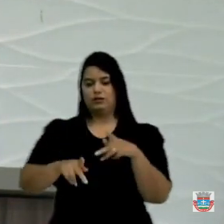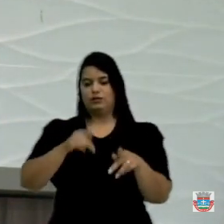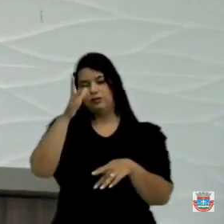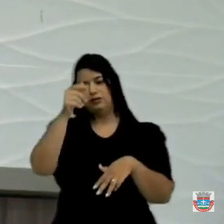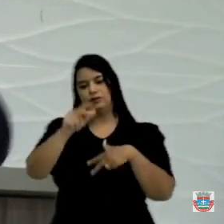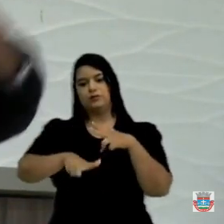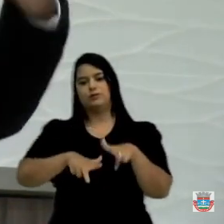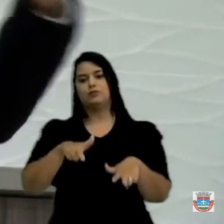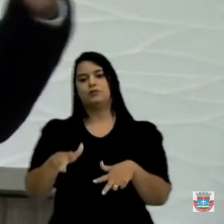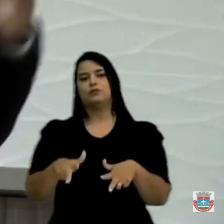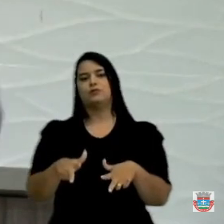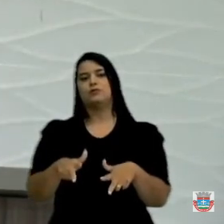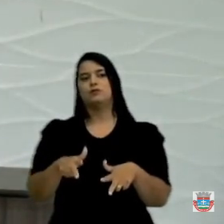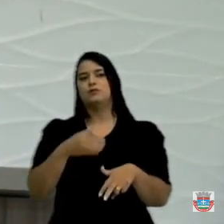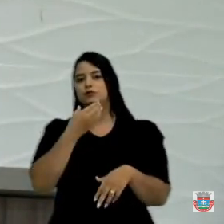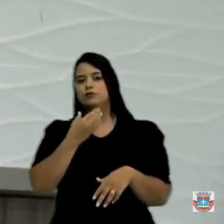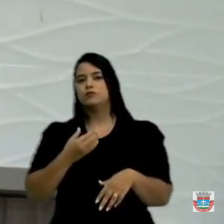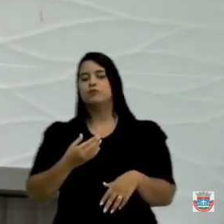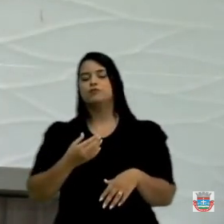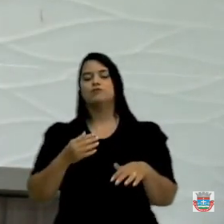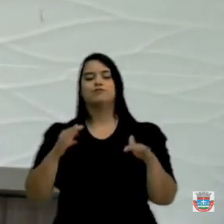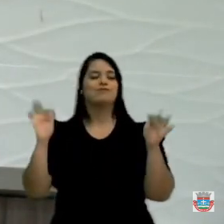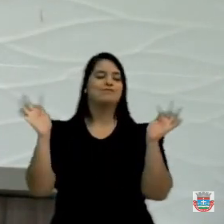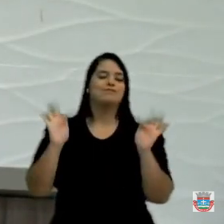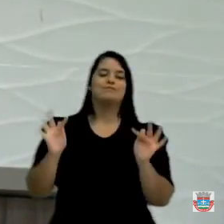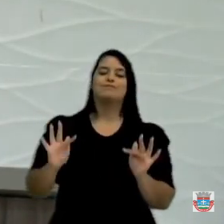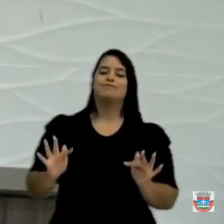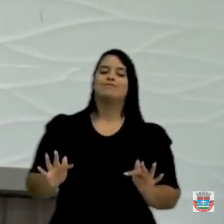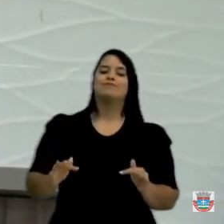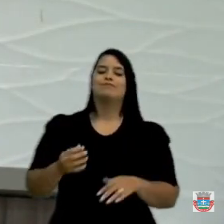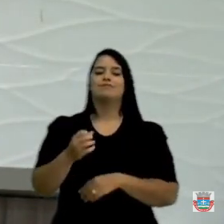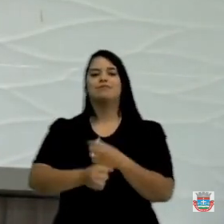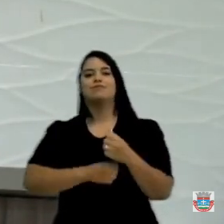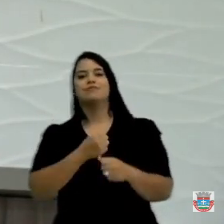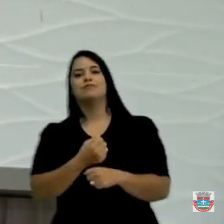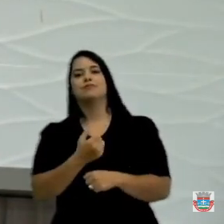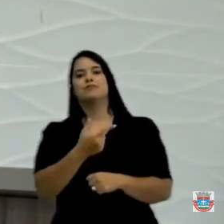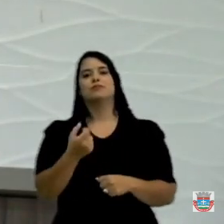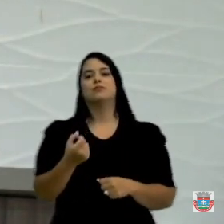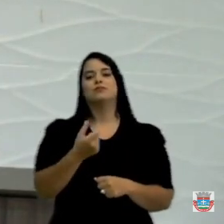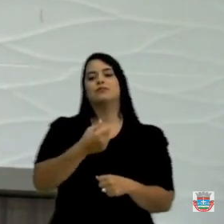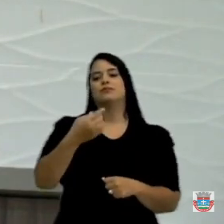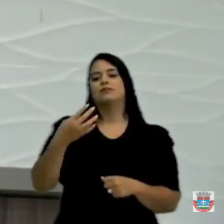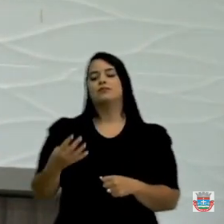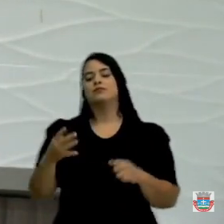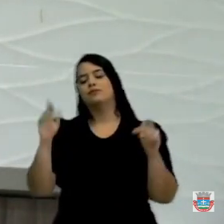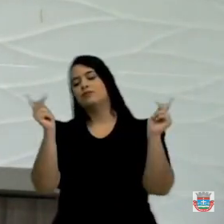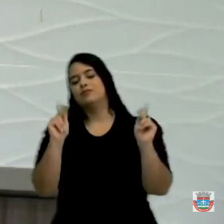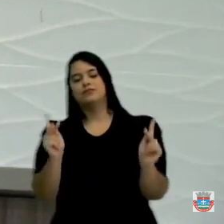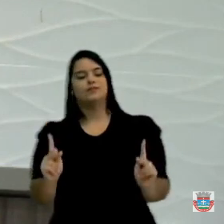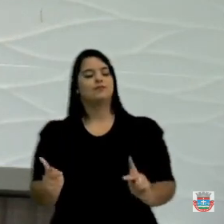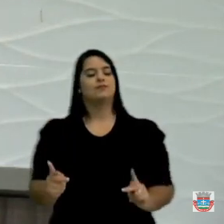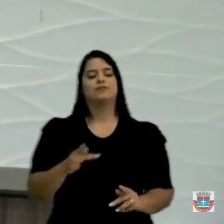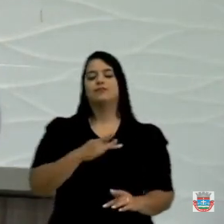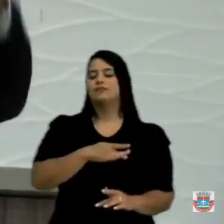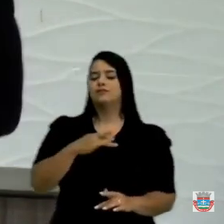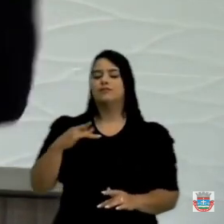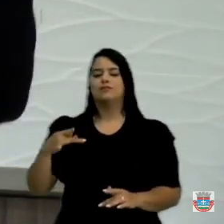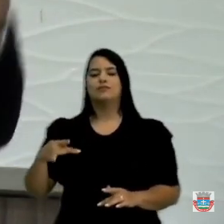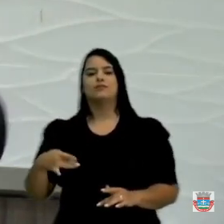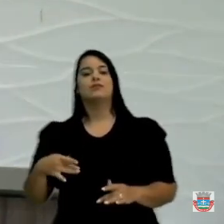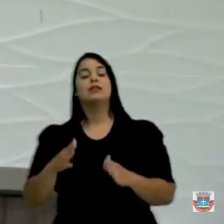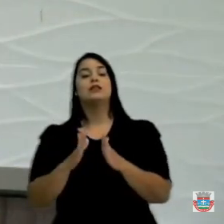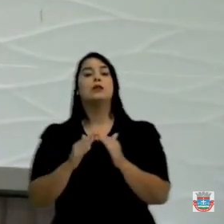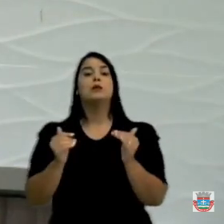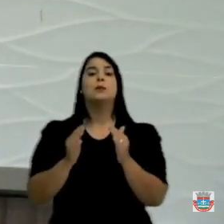Natal cheio de felicidade, um ano de 2024, com muita paz, com muita saúde. E